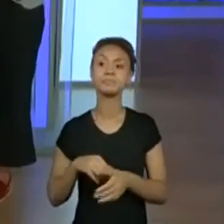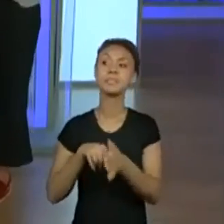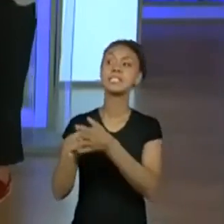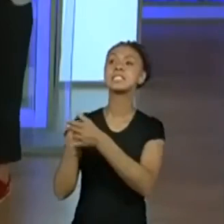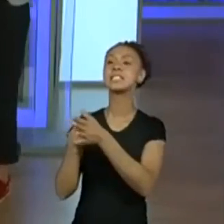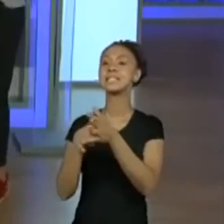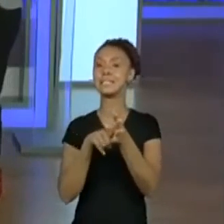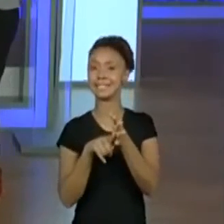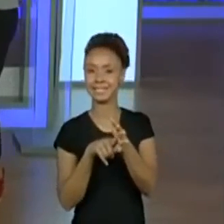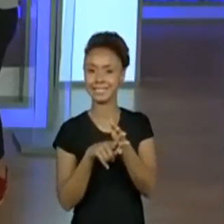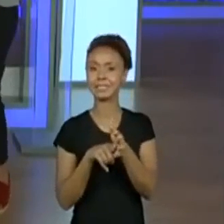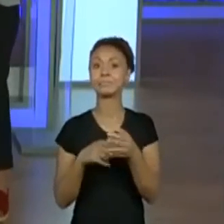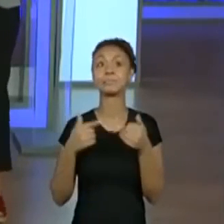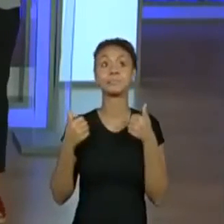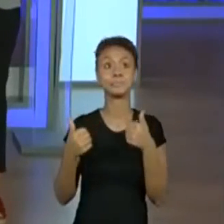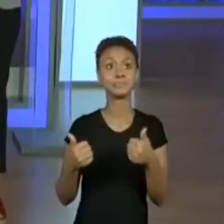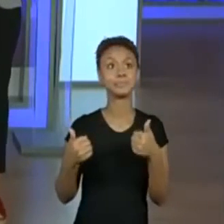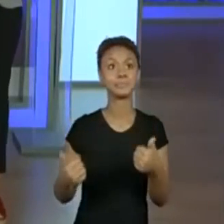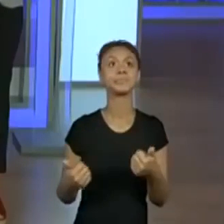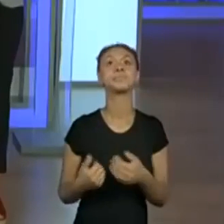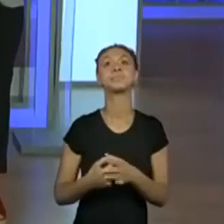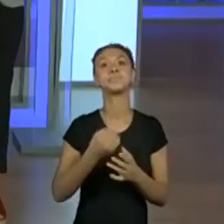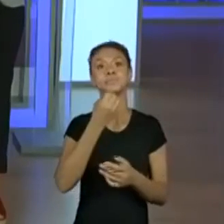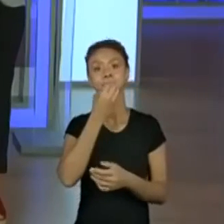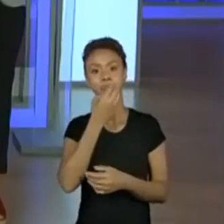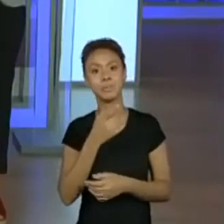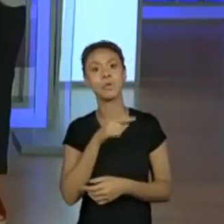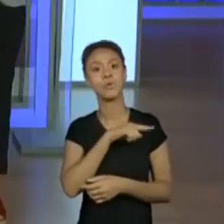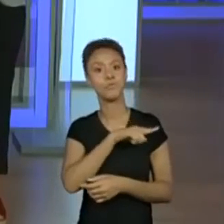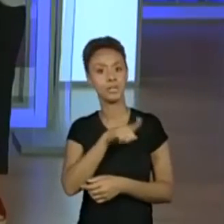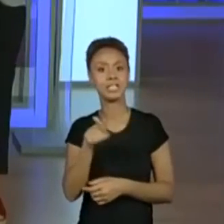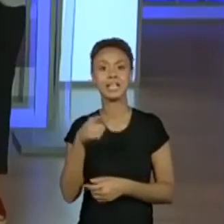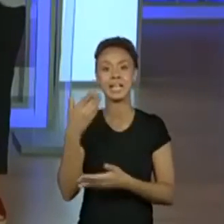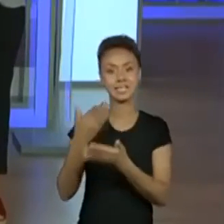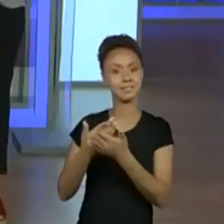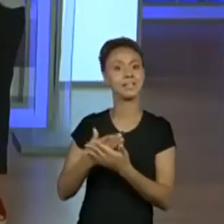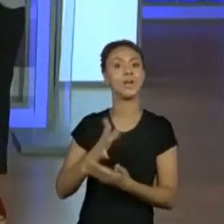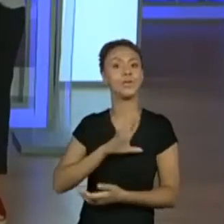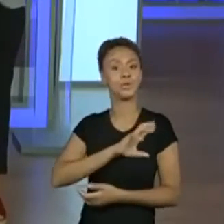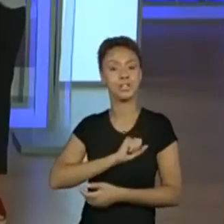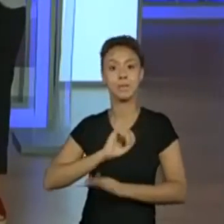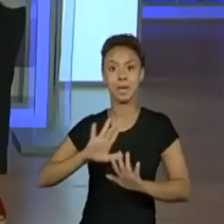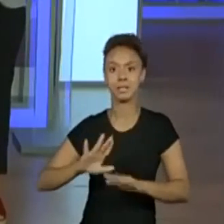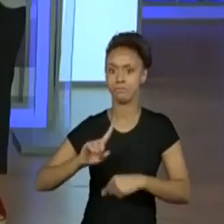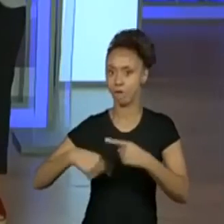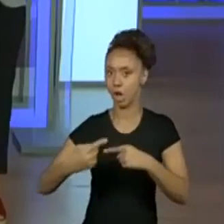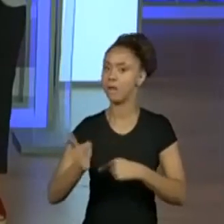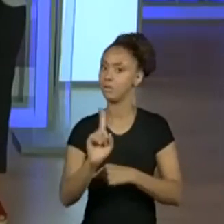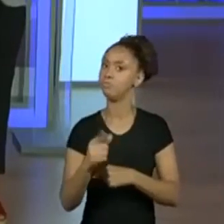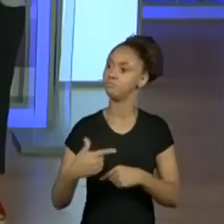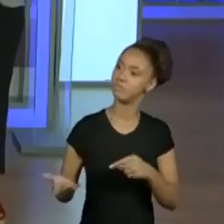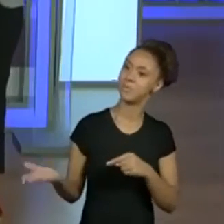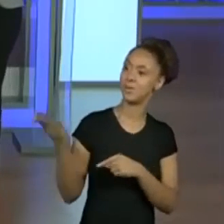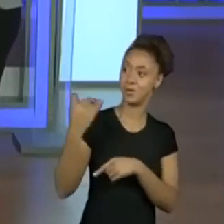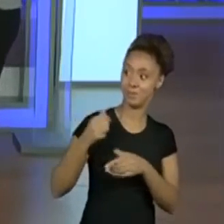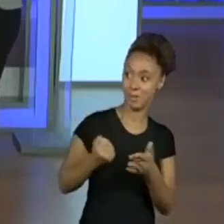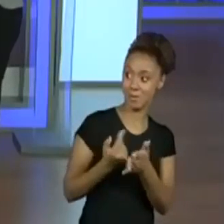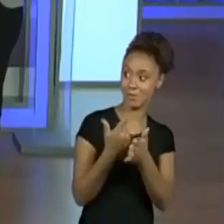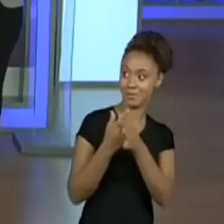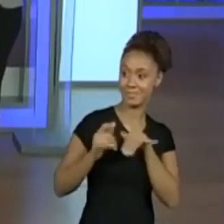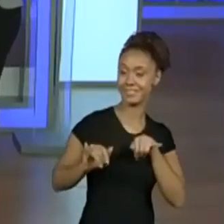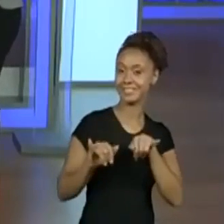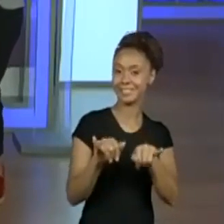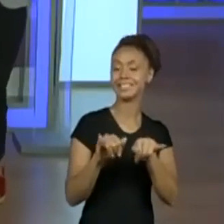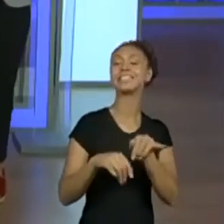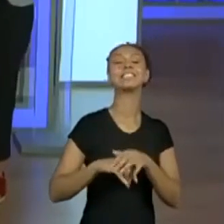pesquisa. Muito bom, ficamos felizes que vocês estão gostando da aula. E olha, sem mais delongas, vamos às compras, Sim, Pro? Sim, vamos às compras.